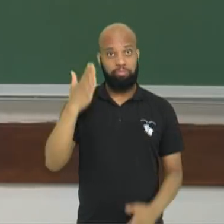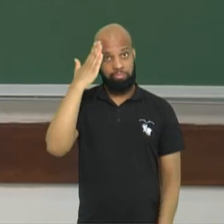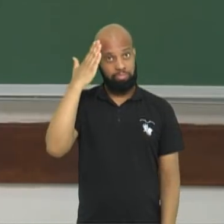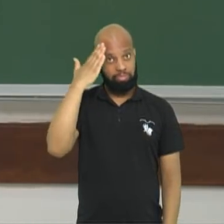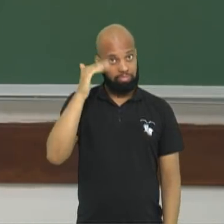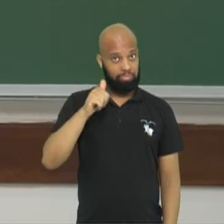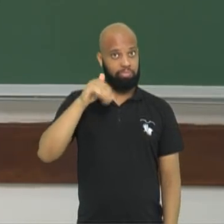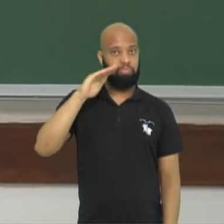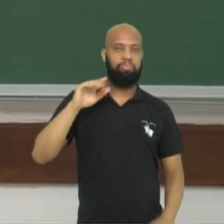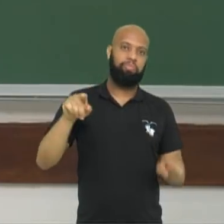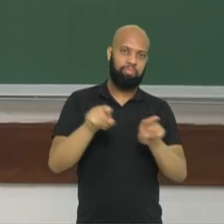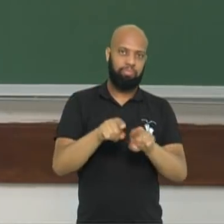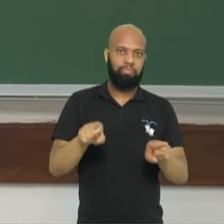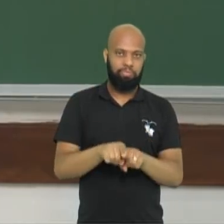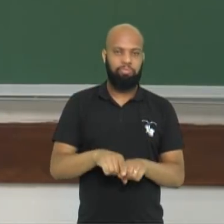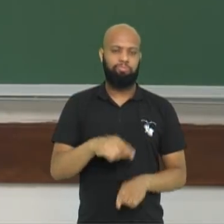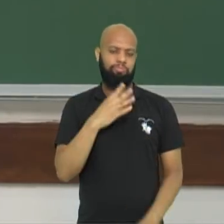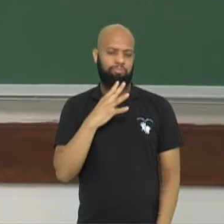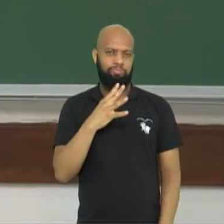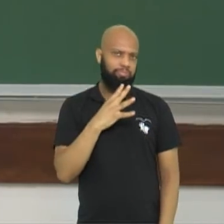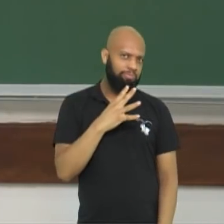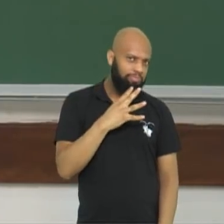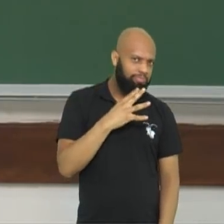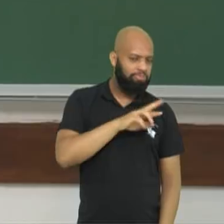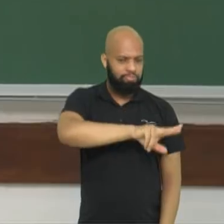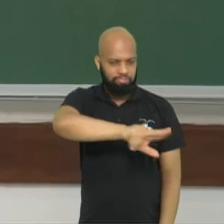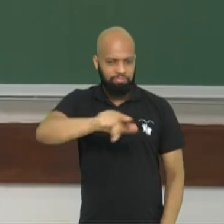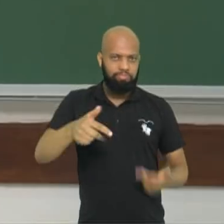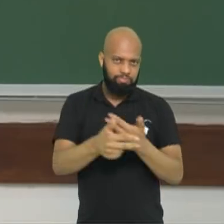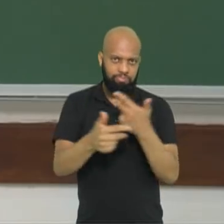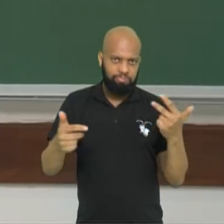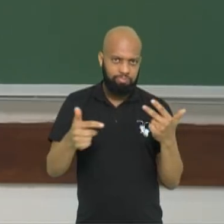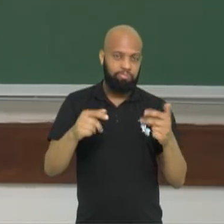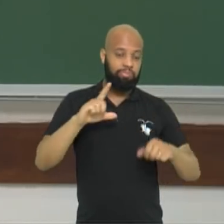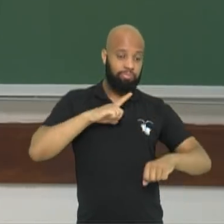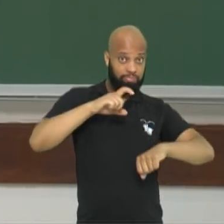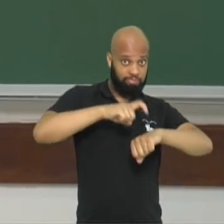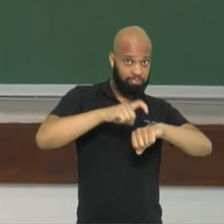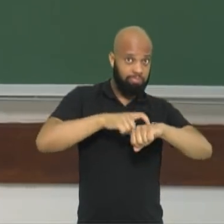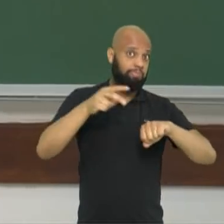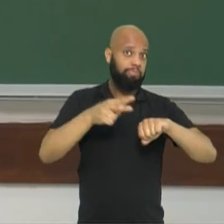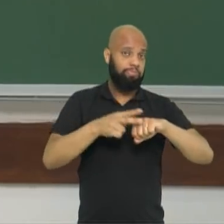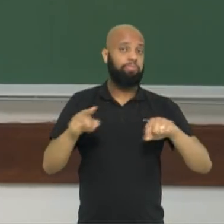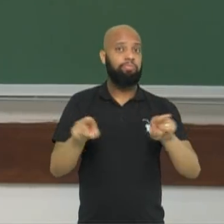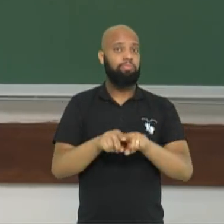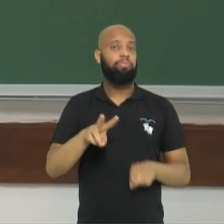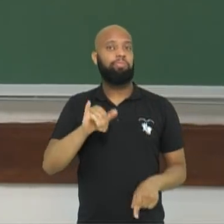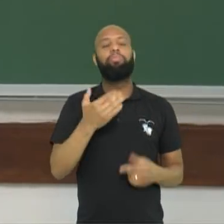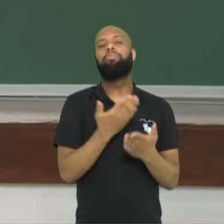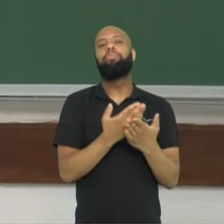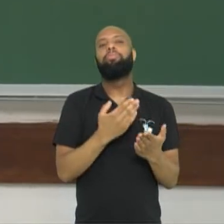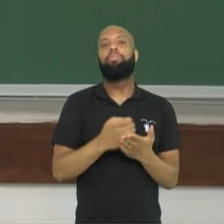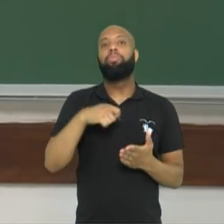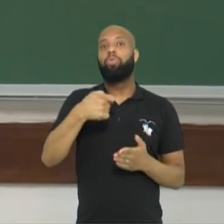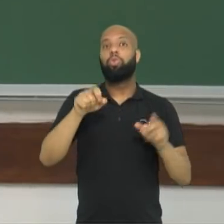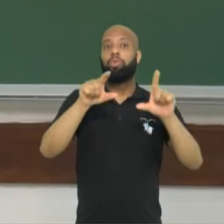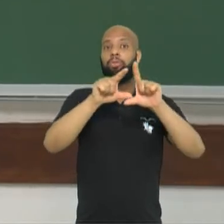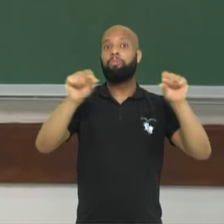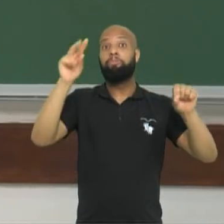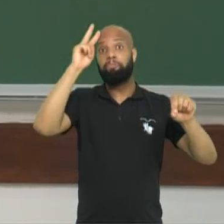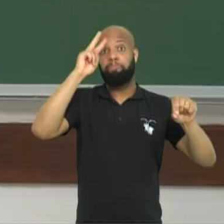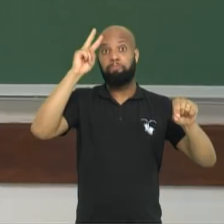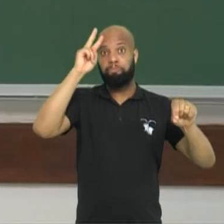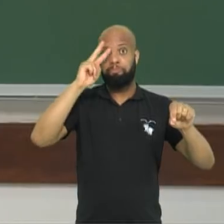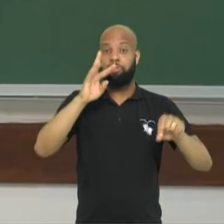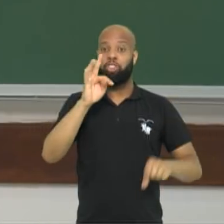um pouquinho, né? Termos conhecimento aí a respeito dos tempos verbais e também vamos trabalhar sobre a tirinha,